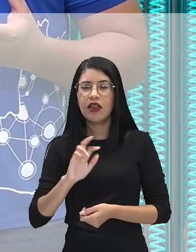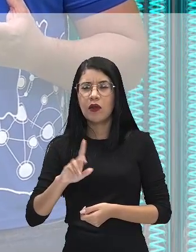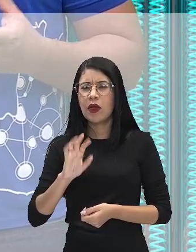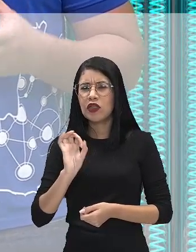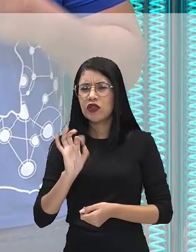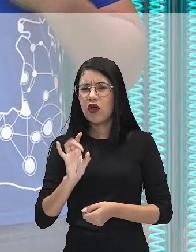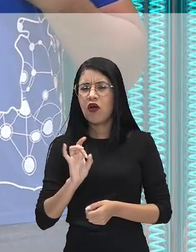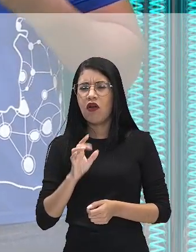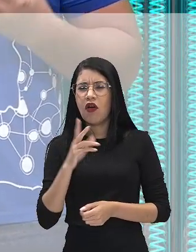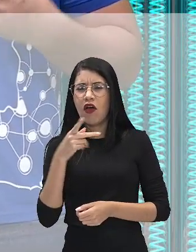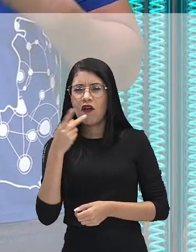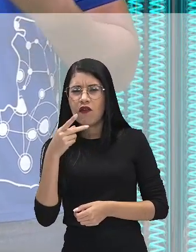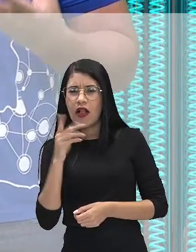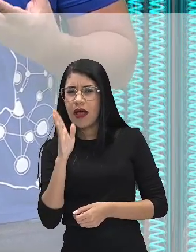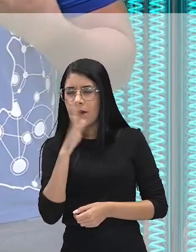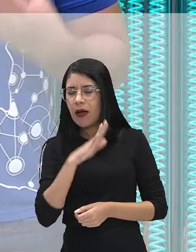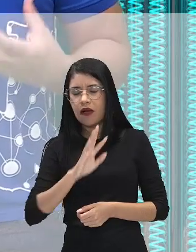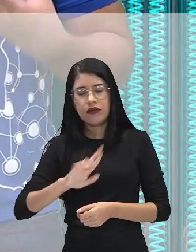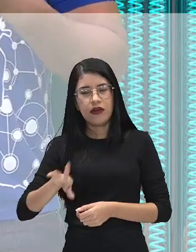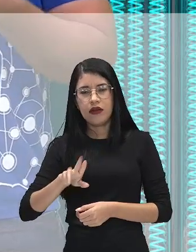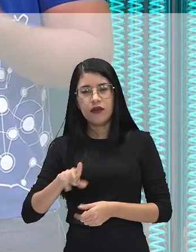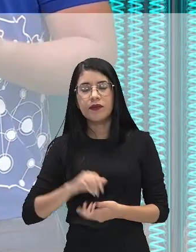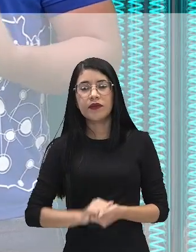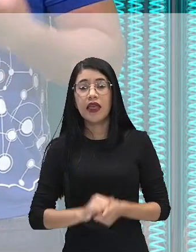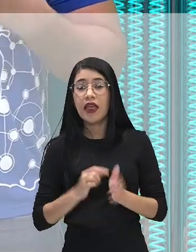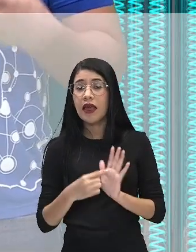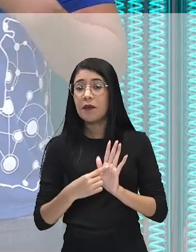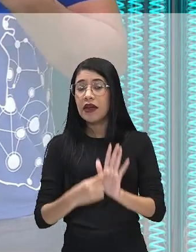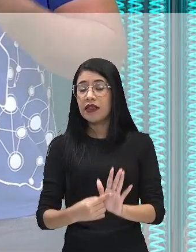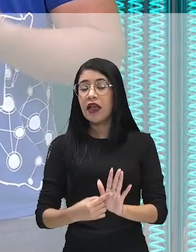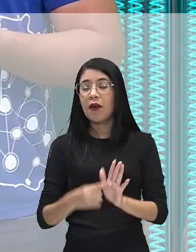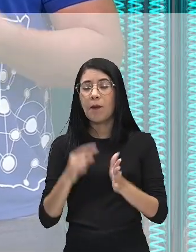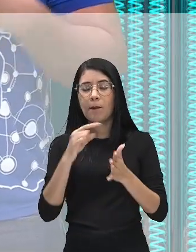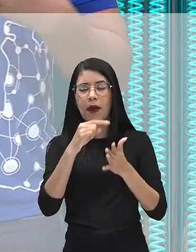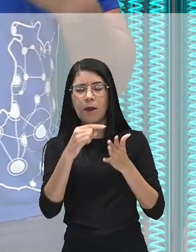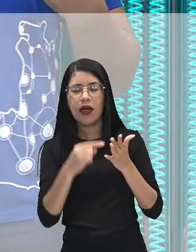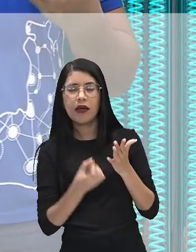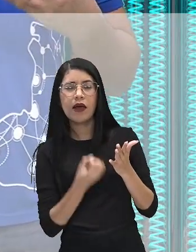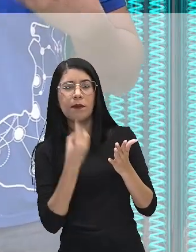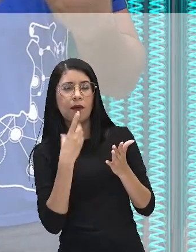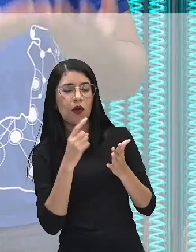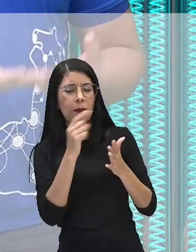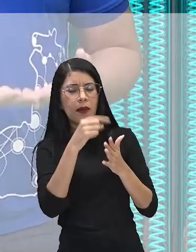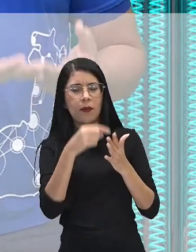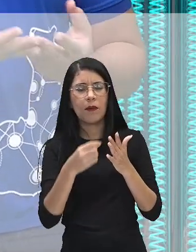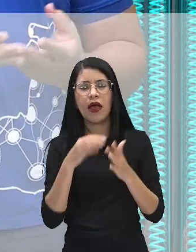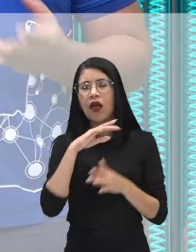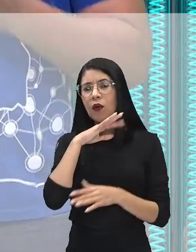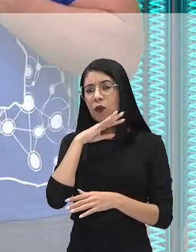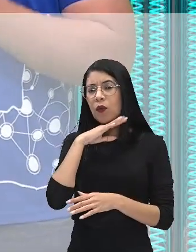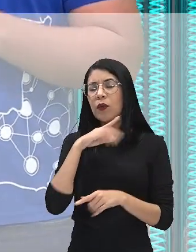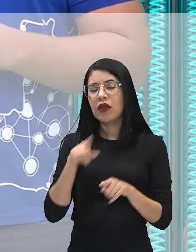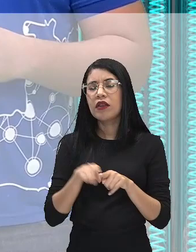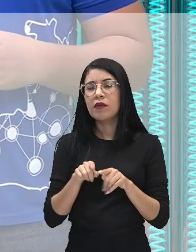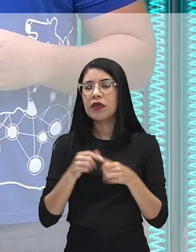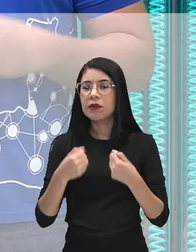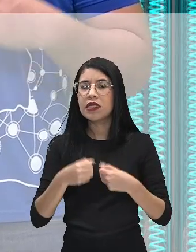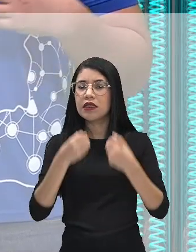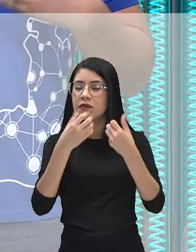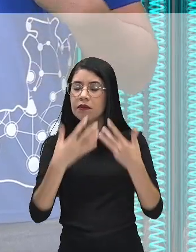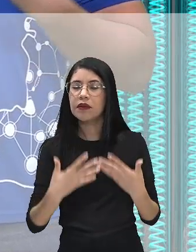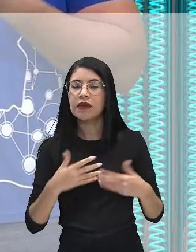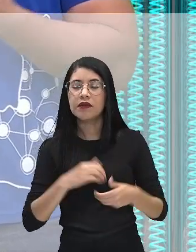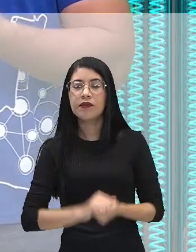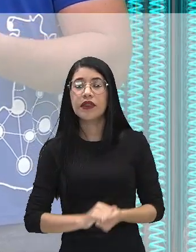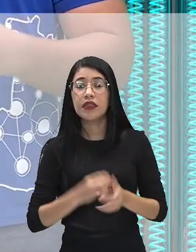mal, certo? Mas apresentar aquilo que é bom, dizer o que é bom e dizer o que não é bom também. Então as críticas